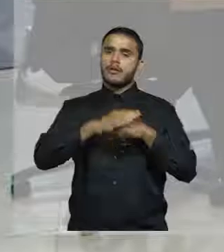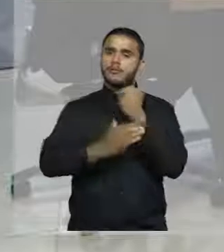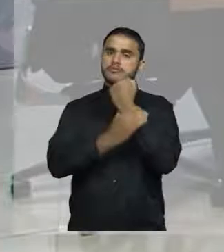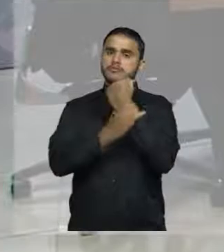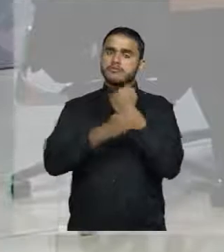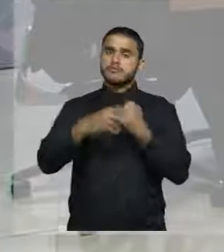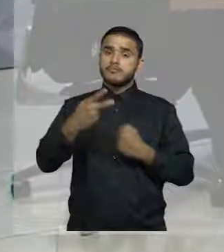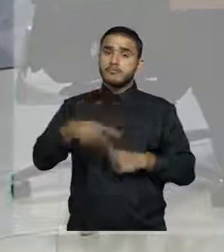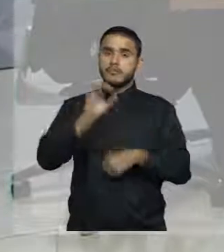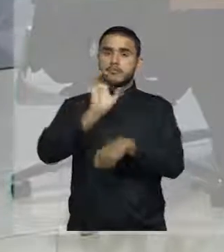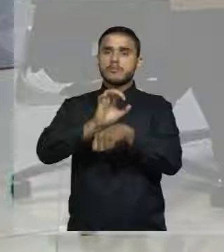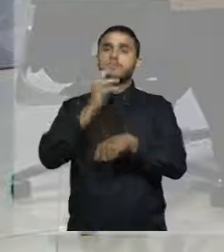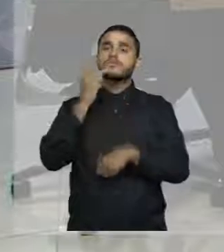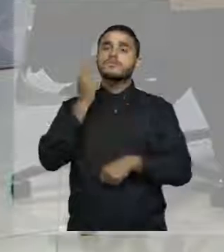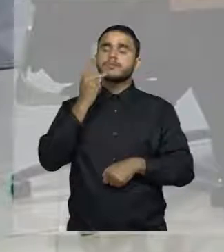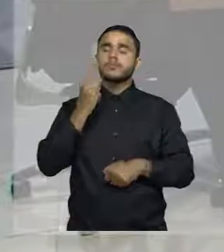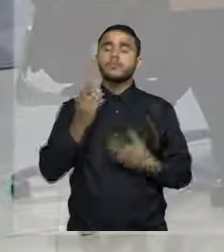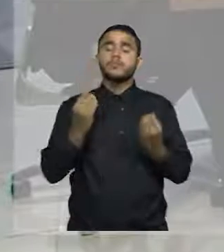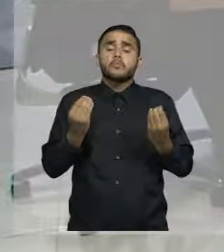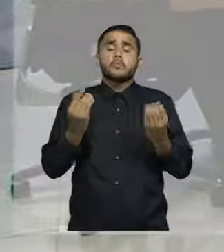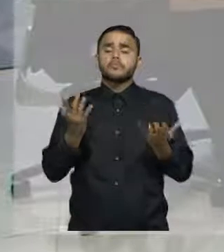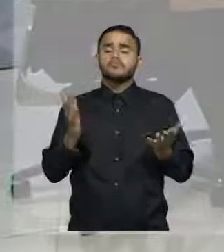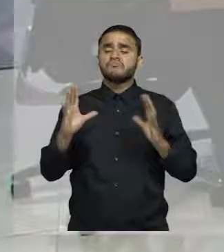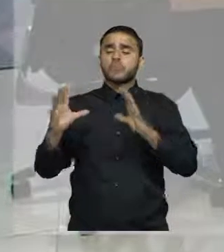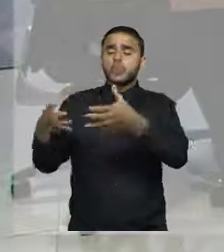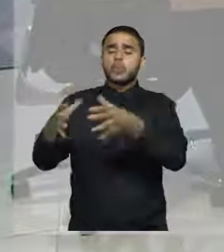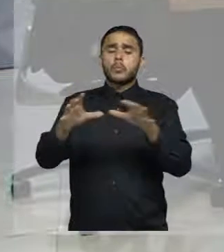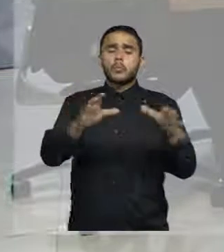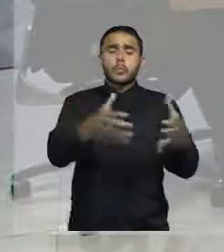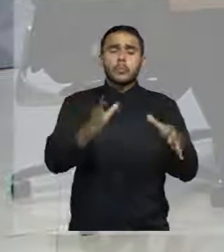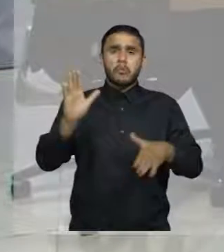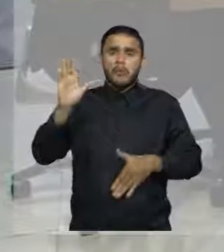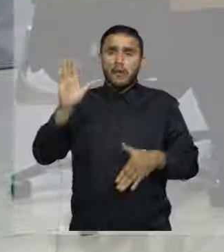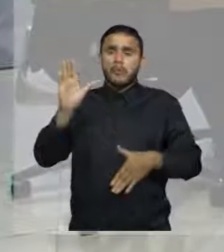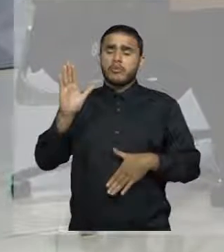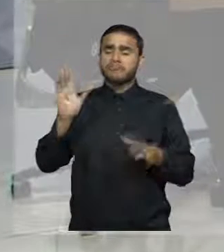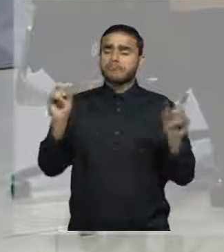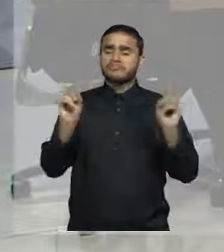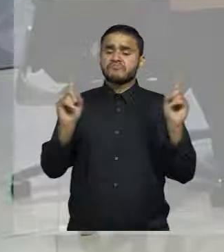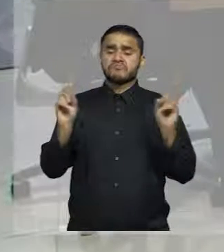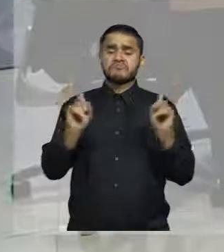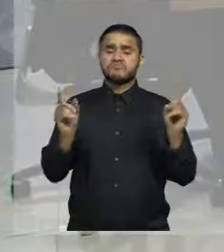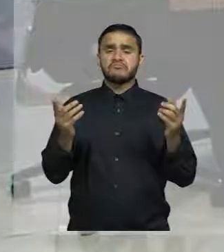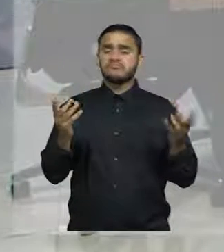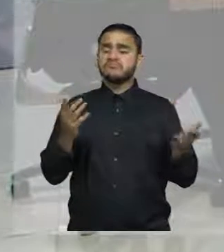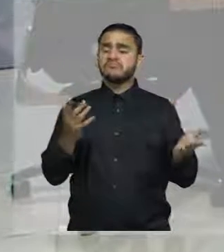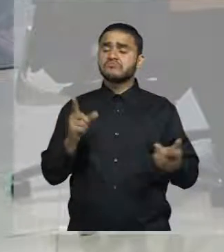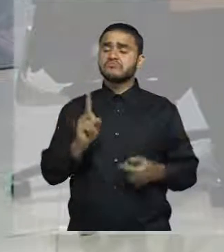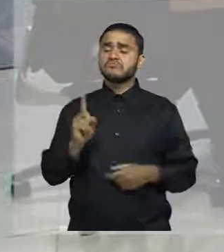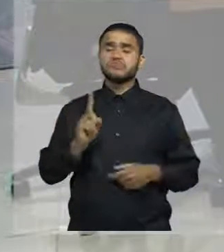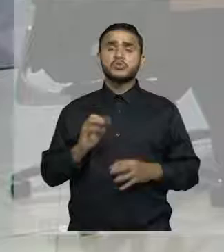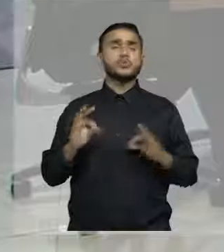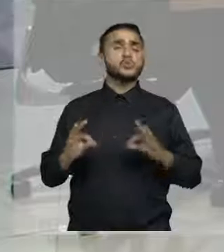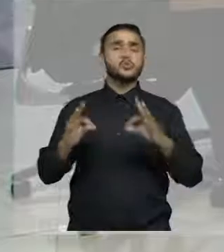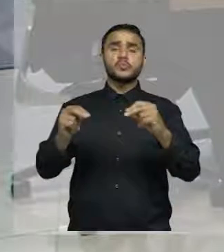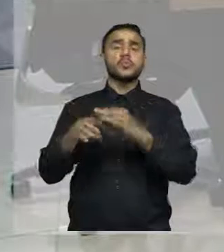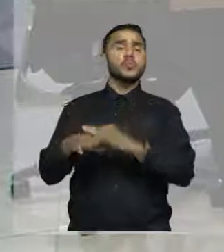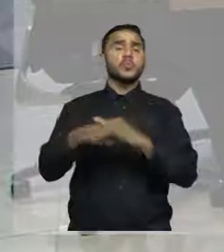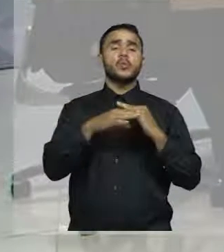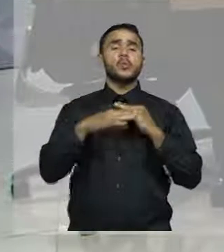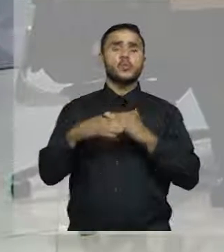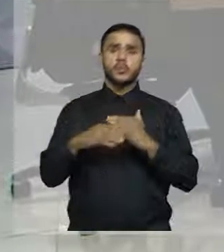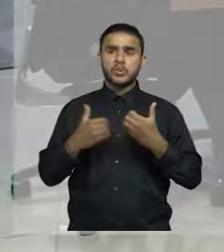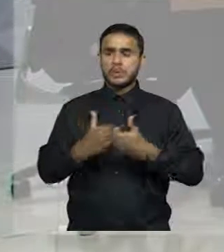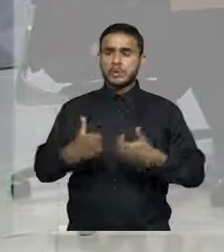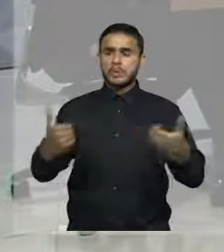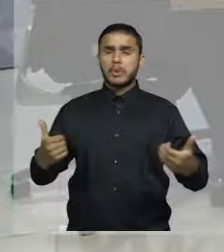Estado, insistem em desconhecer essa realidade. Qual a dificuldade, Clésio? Por que você acha que